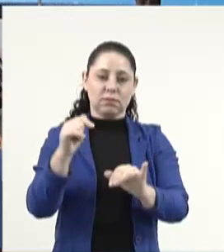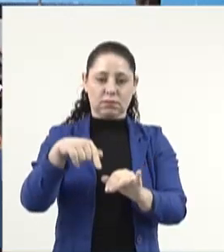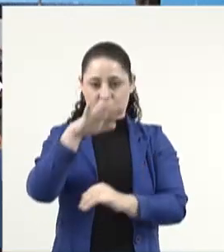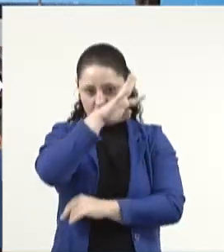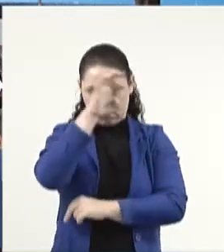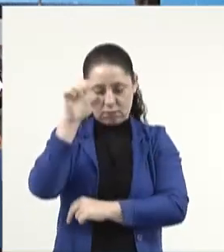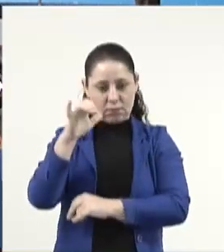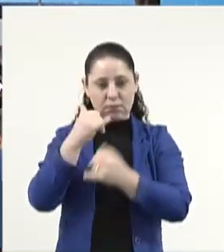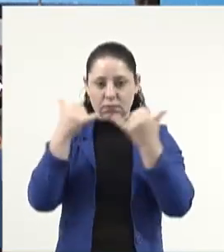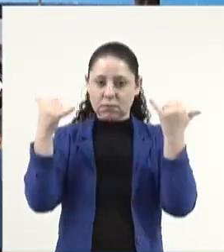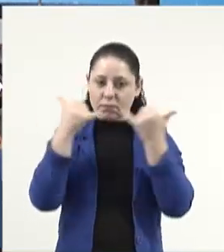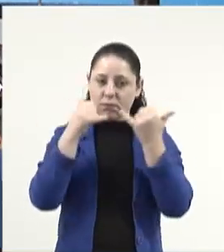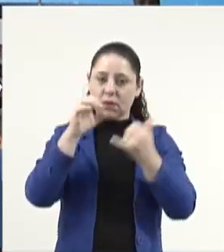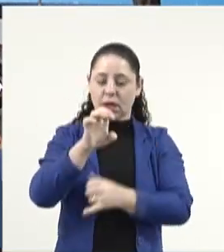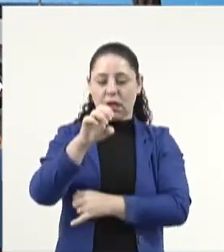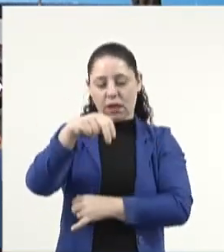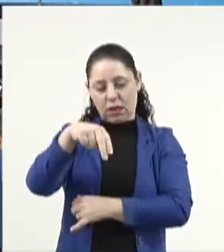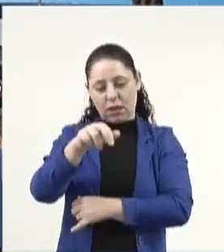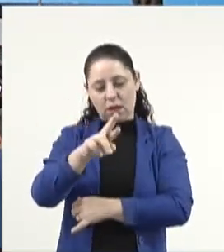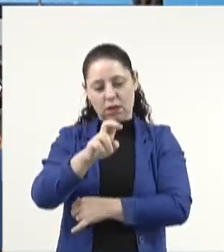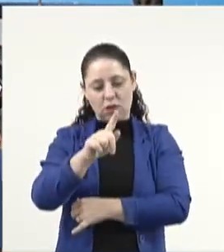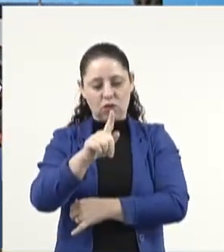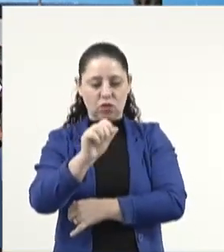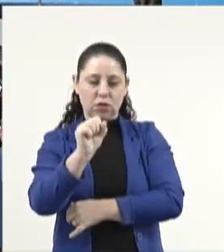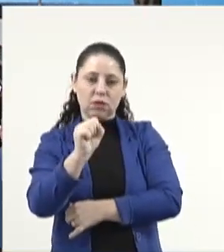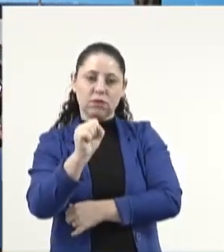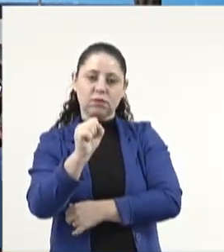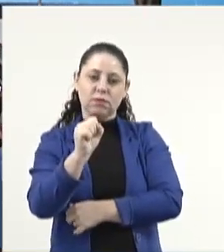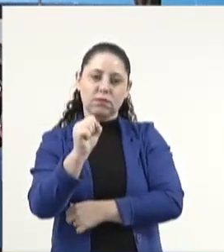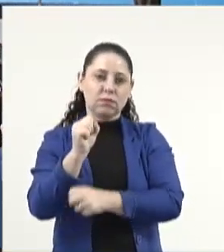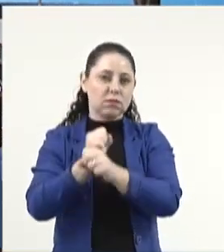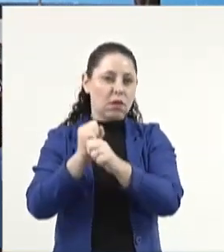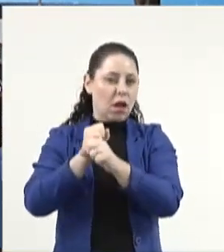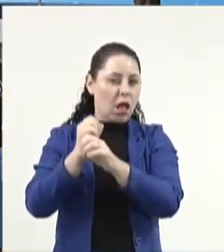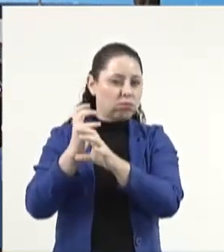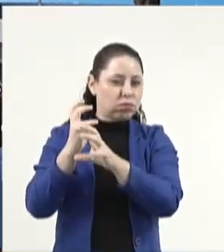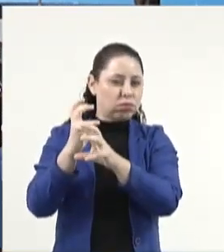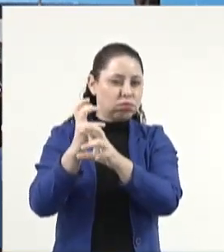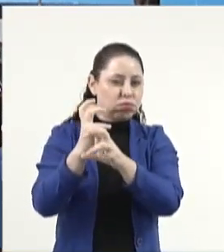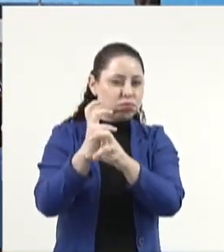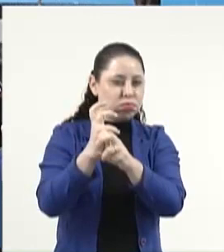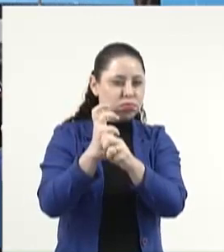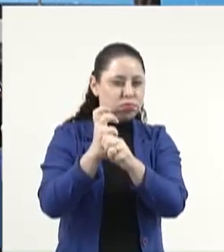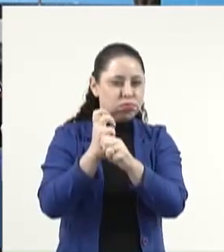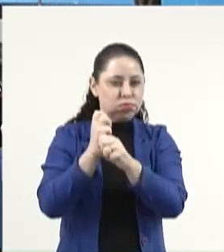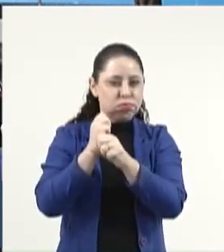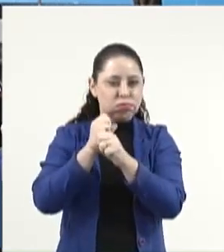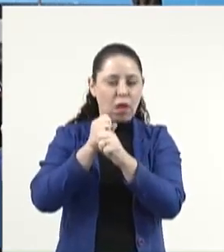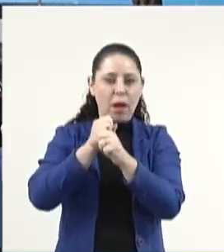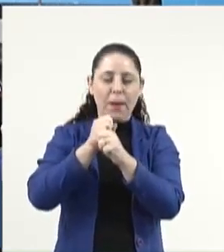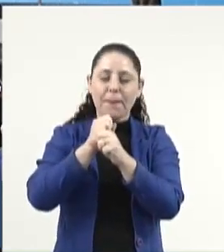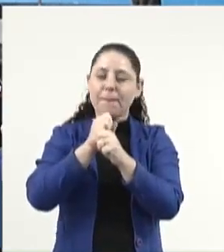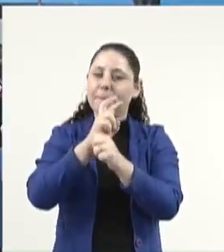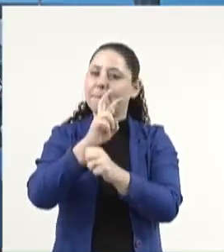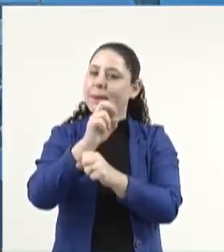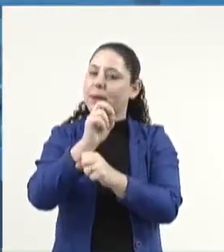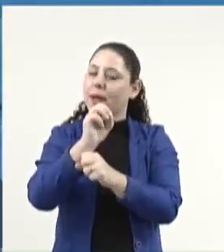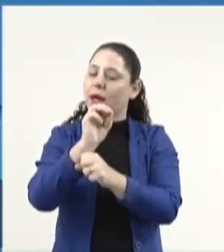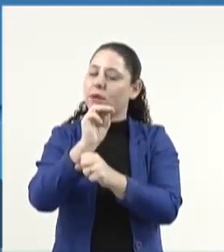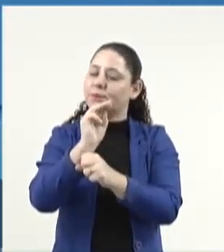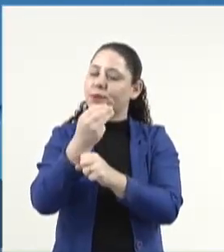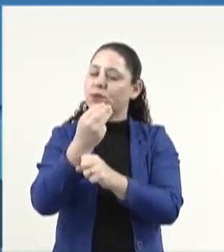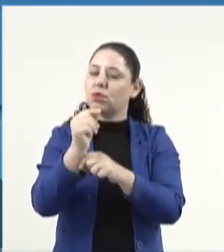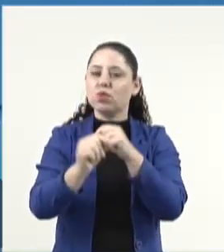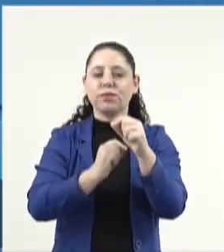Sul, a Energisa tem, ao longo dos últimos anos, tendo um lucro anual da ordem de R$500 bilhão. No ano passado, mais exatamente